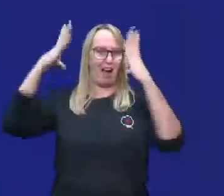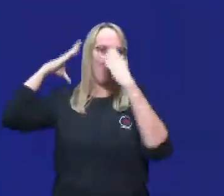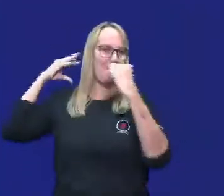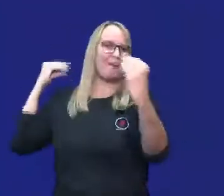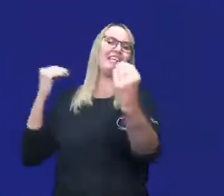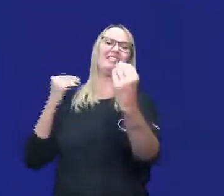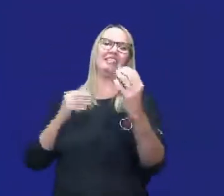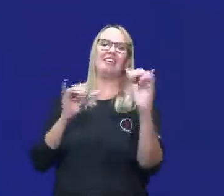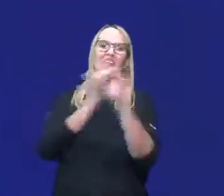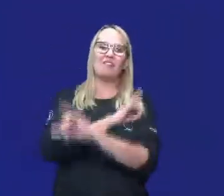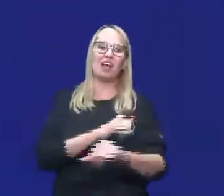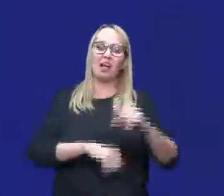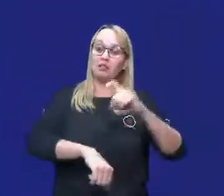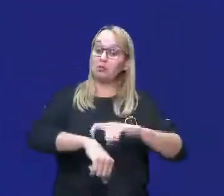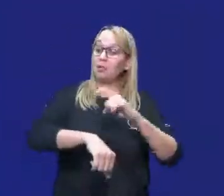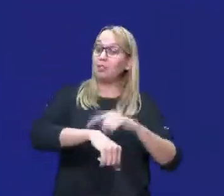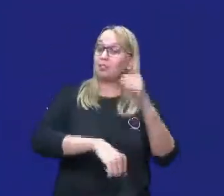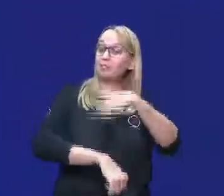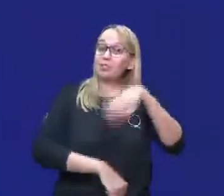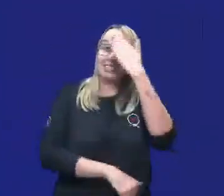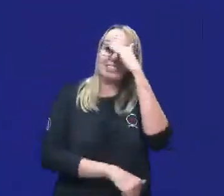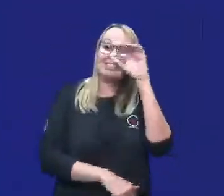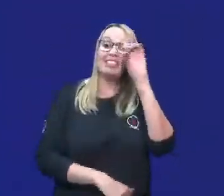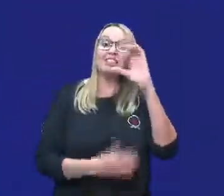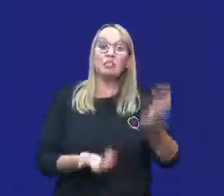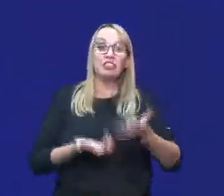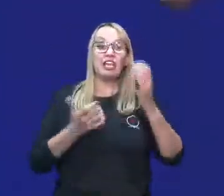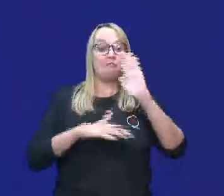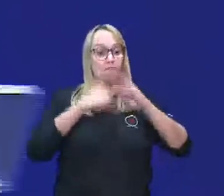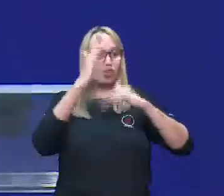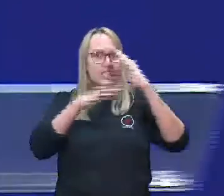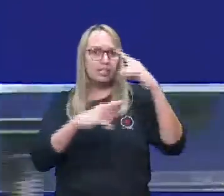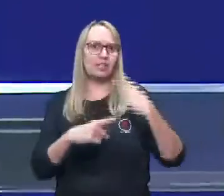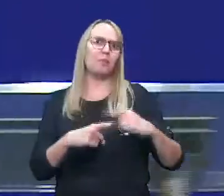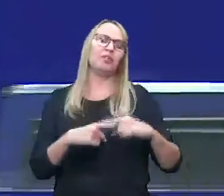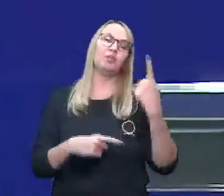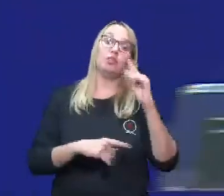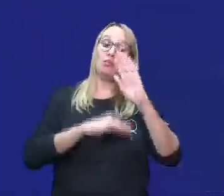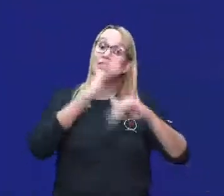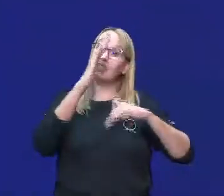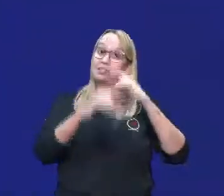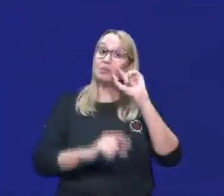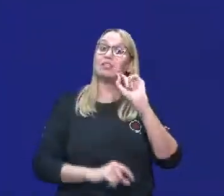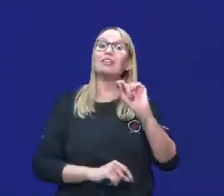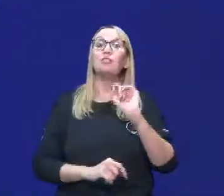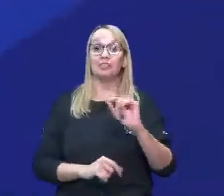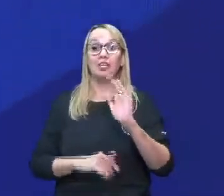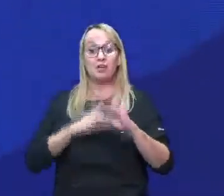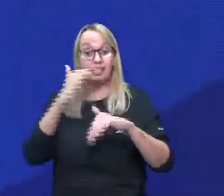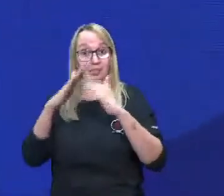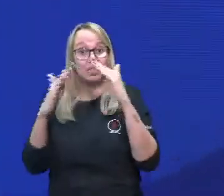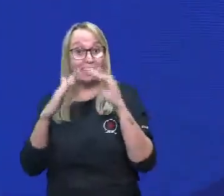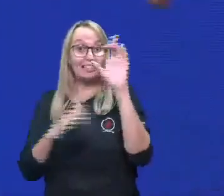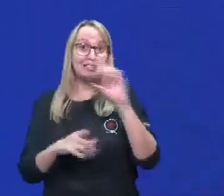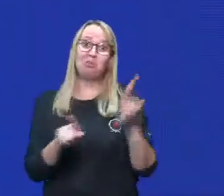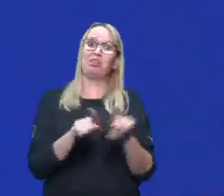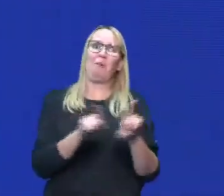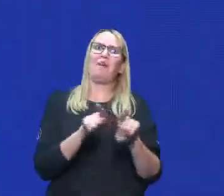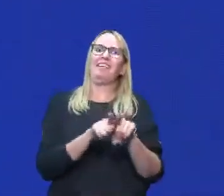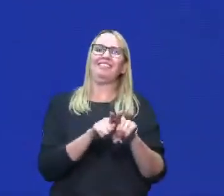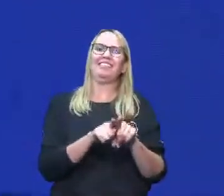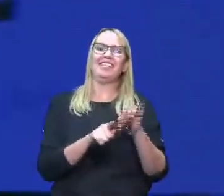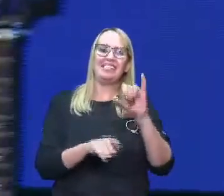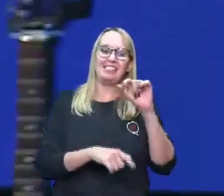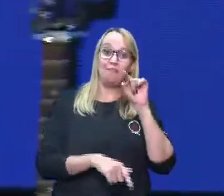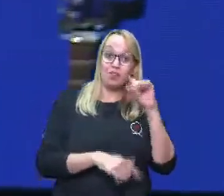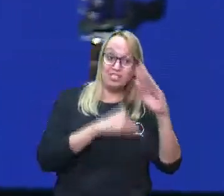dizer, está na hora de você começar a entender que Deus quer que você cresça, porque o seu crescimento é o crescimento da casa de Deus. Não existe uma